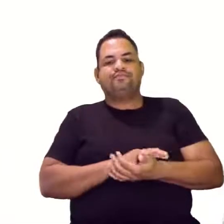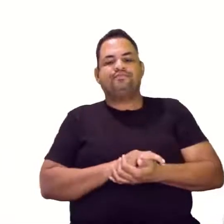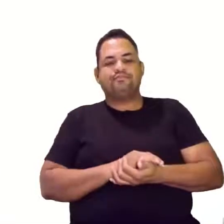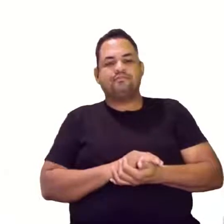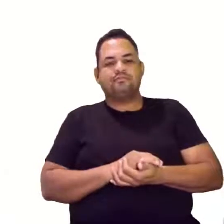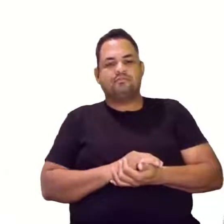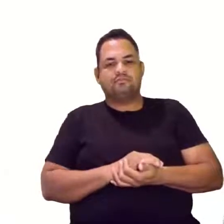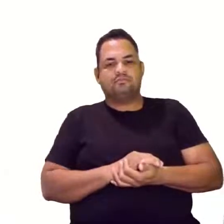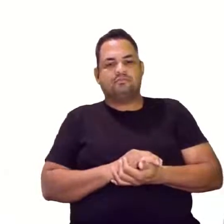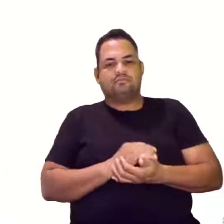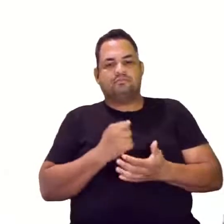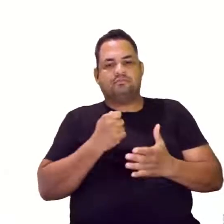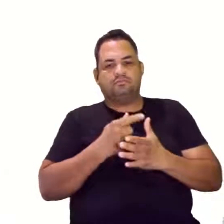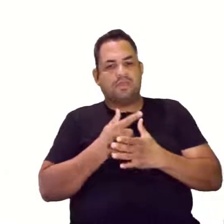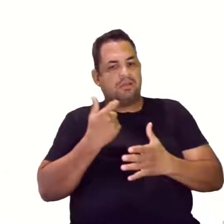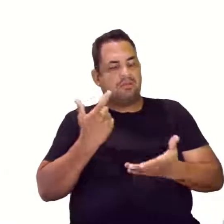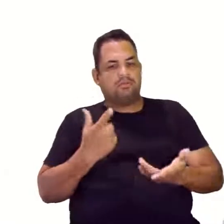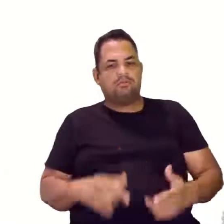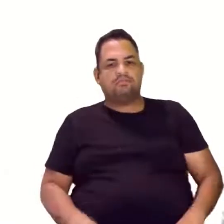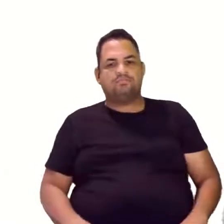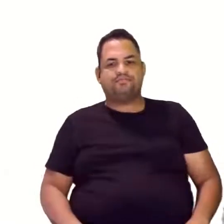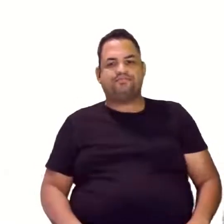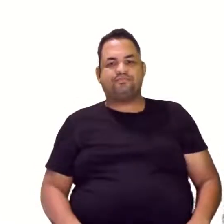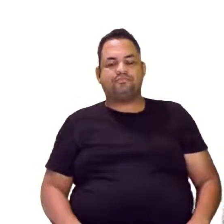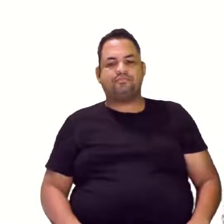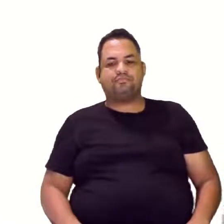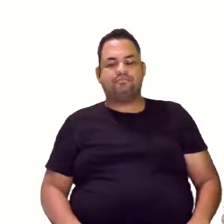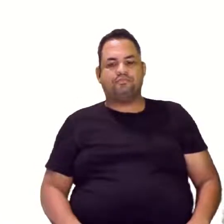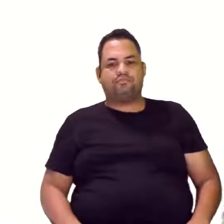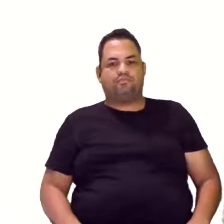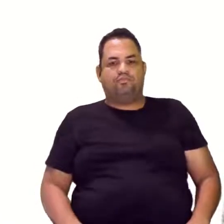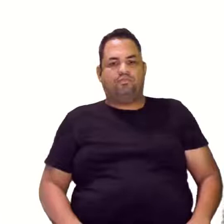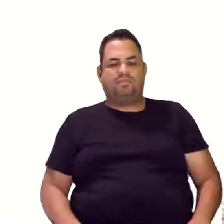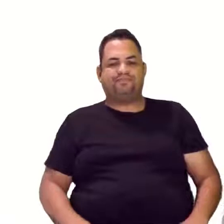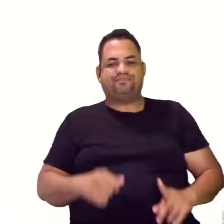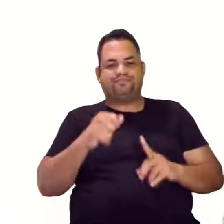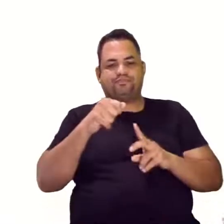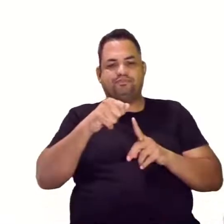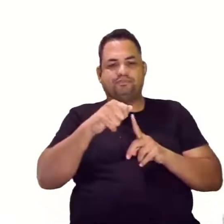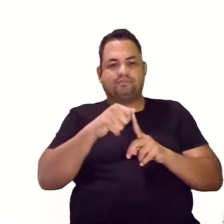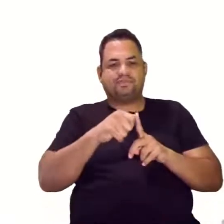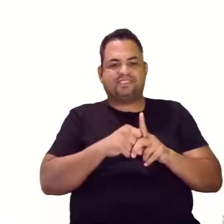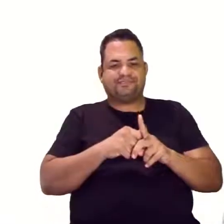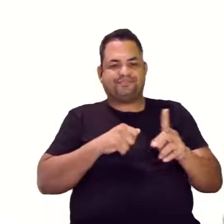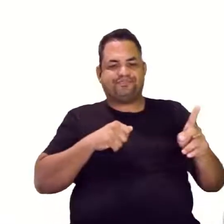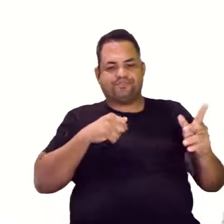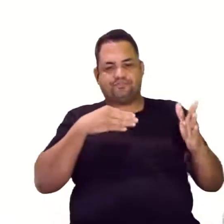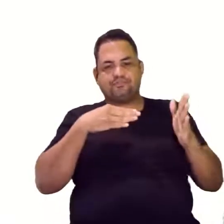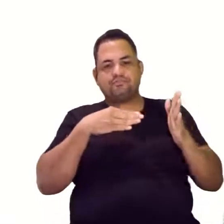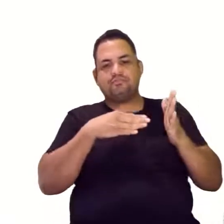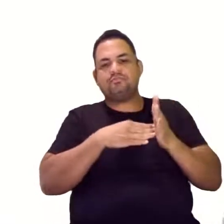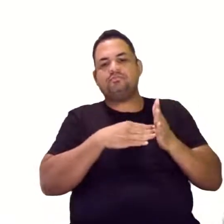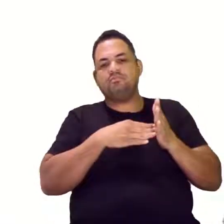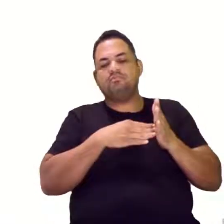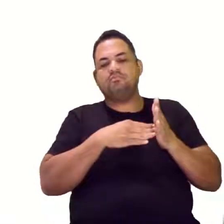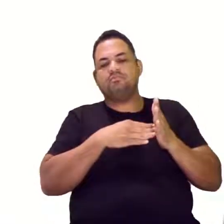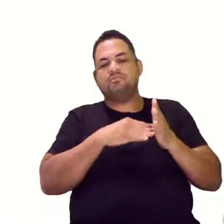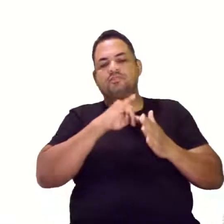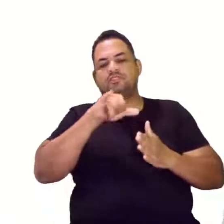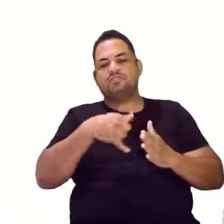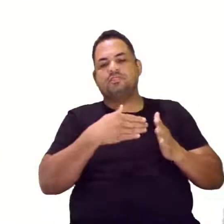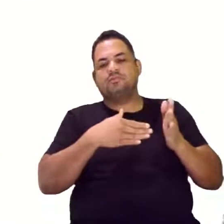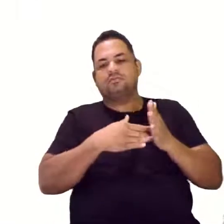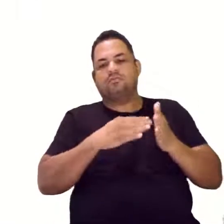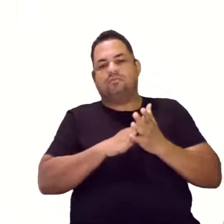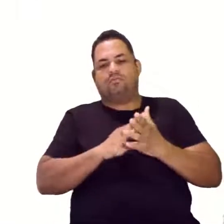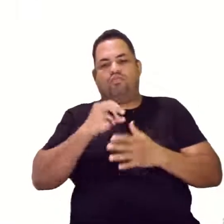de vermelhinho a despesa, ó. É o tracejadinho, né? Então, nos meses de janeiro até maio. É isso. Vamos ver qual